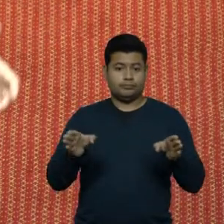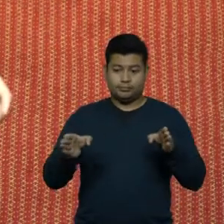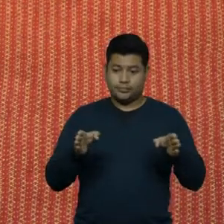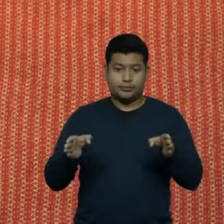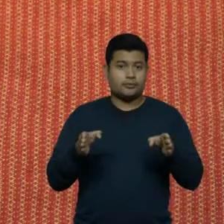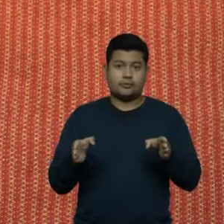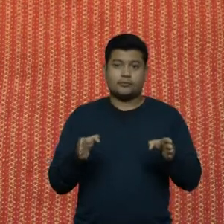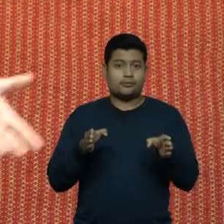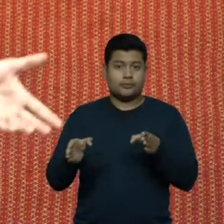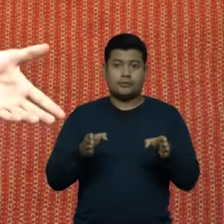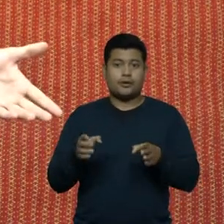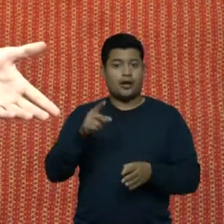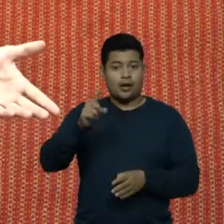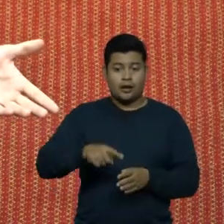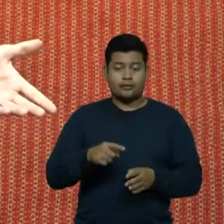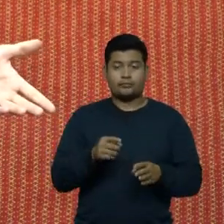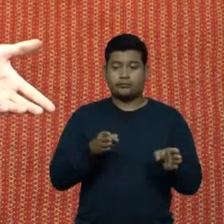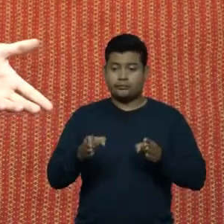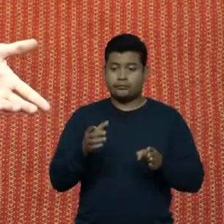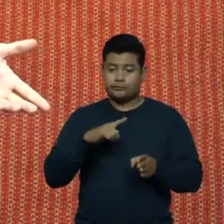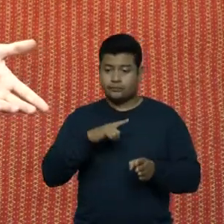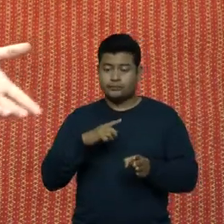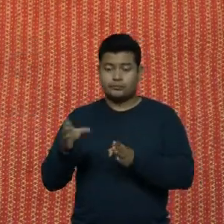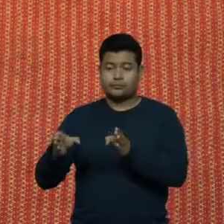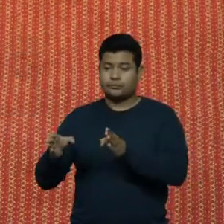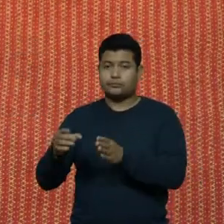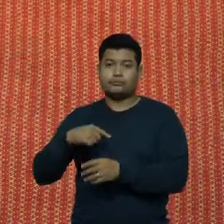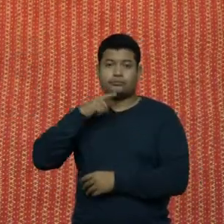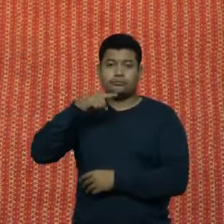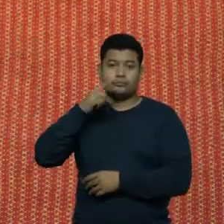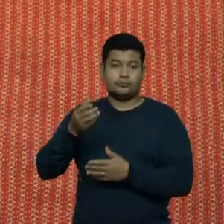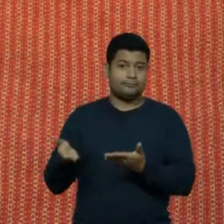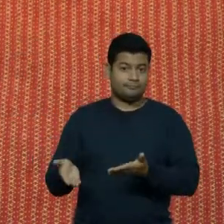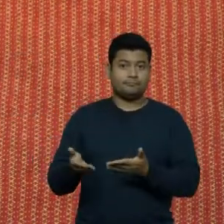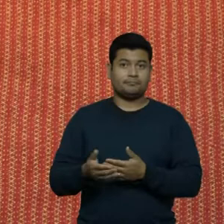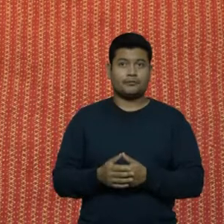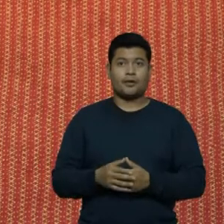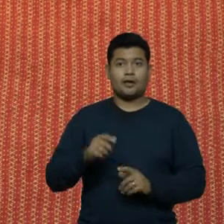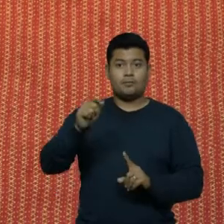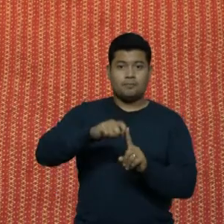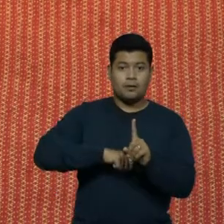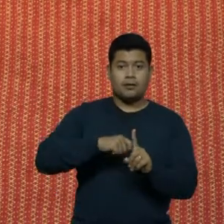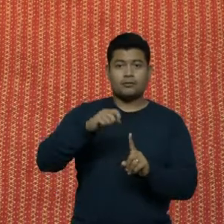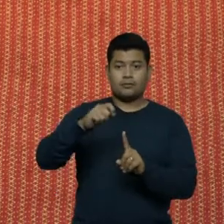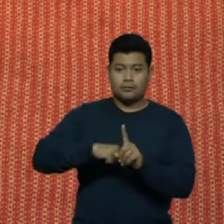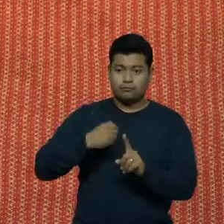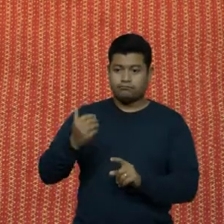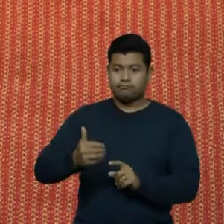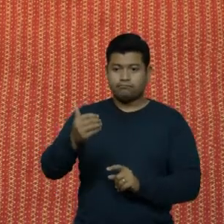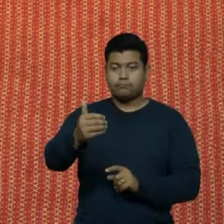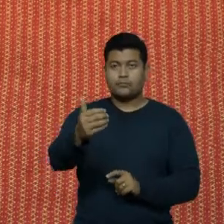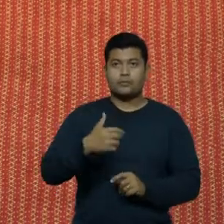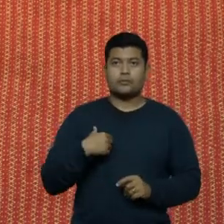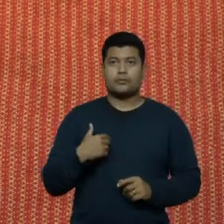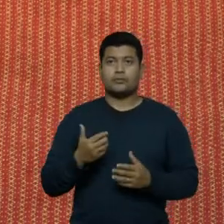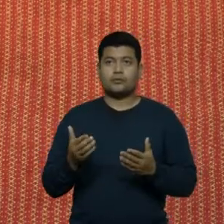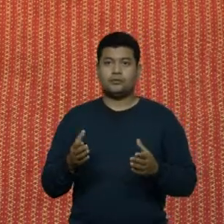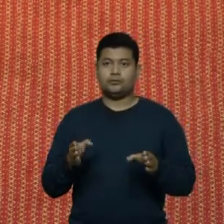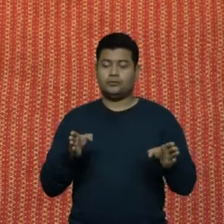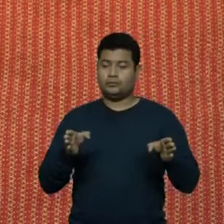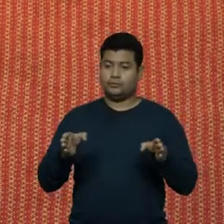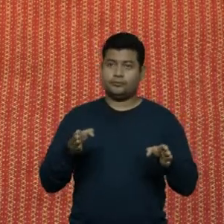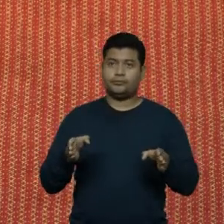e hoje ele compensa só mês a mês só é permitido que o produto o trio com pense dentro